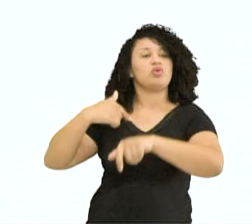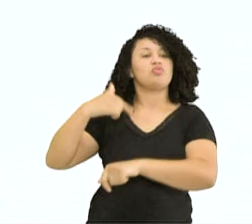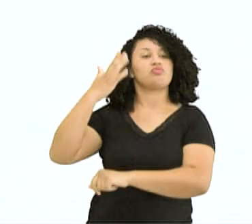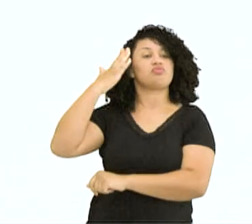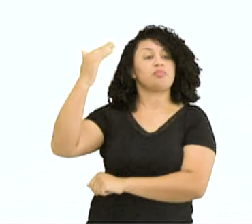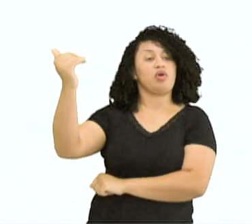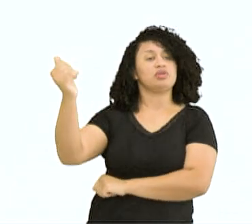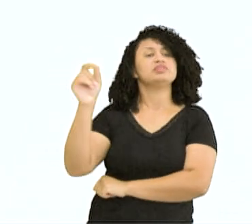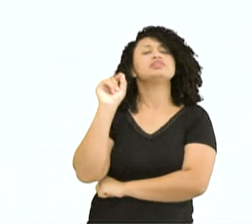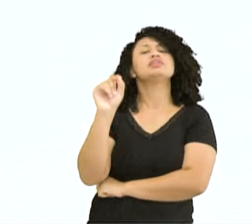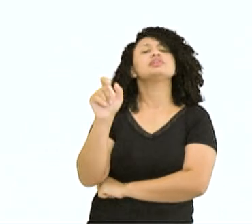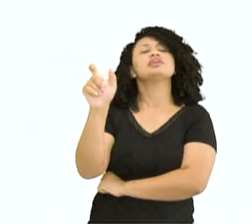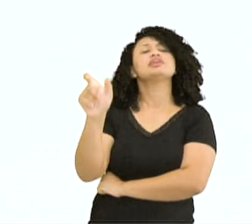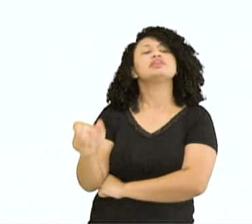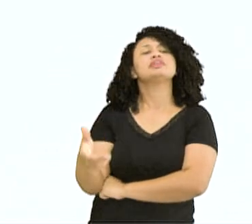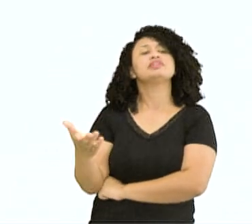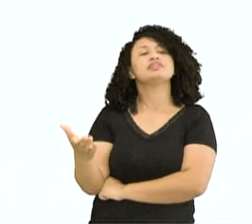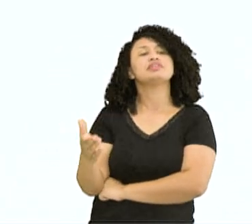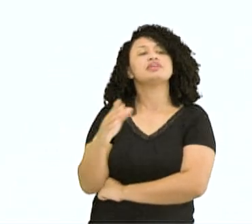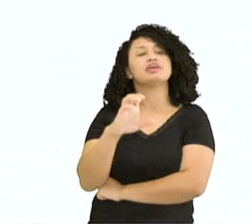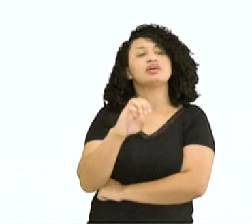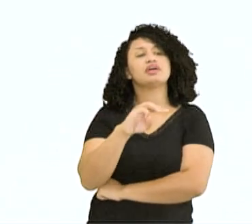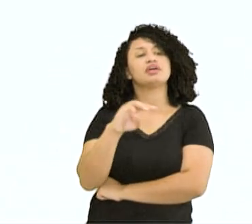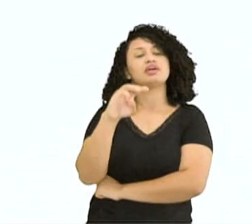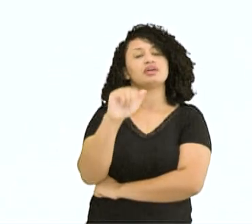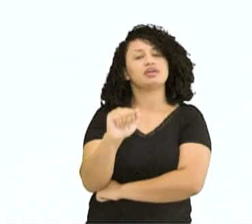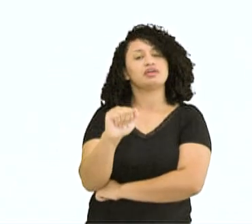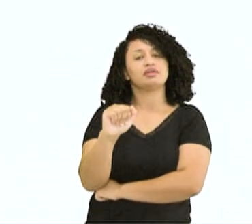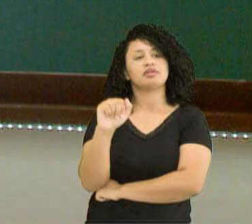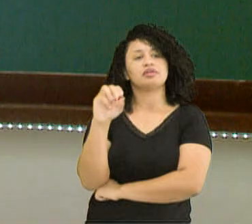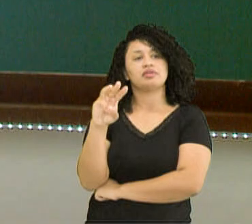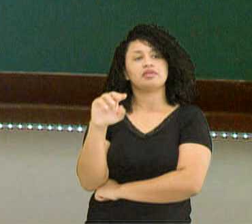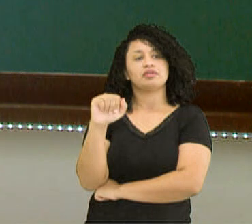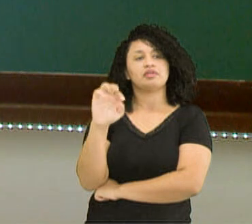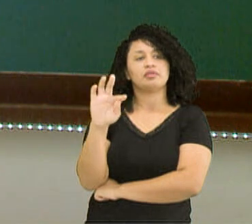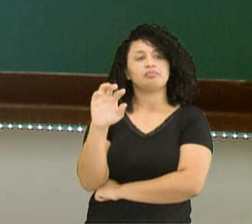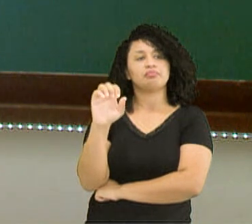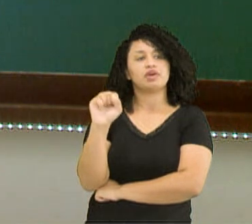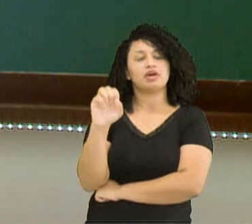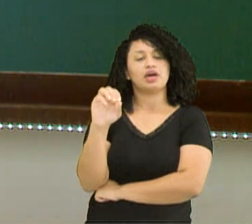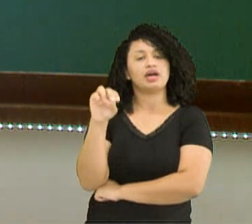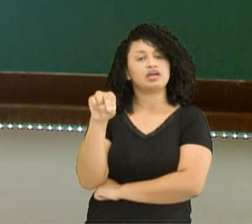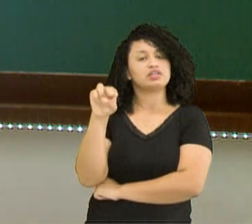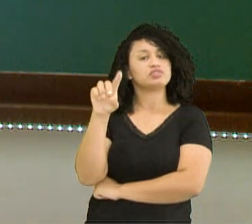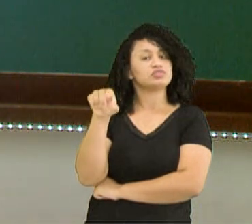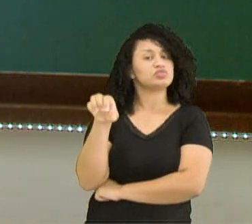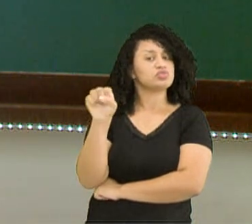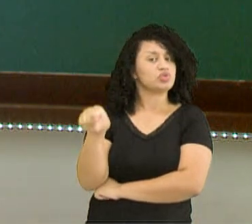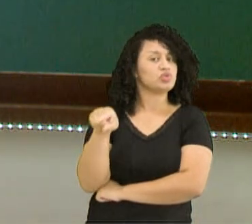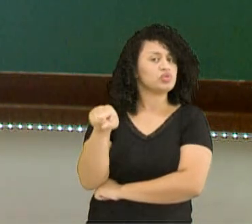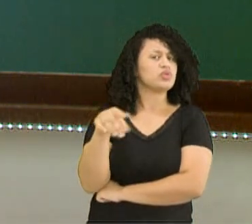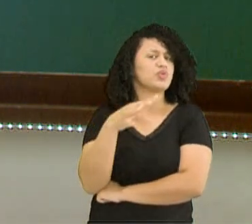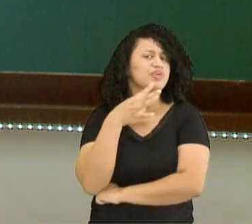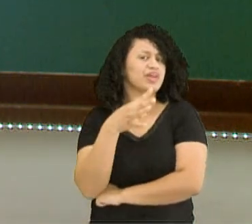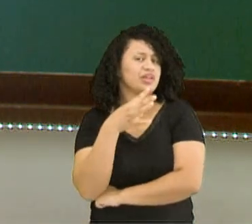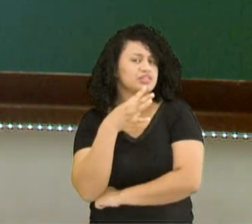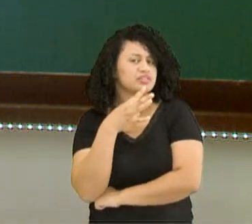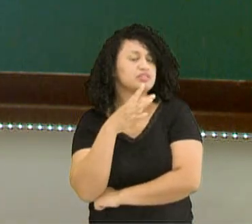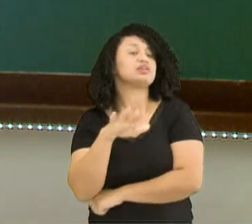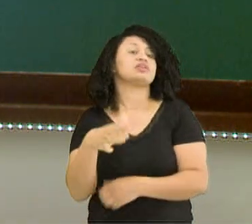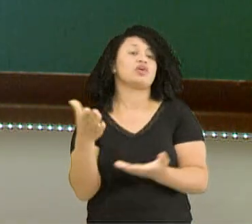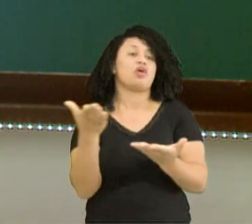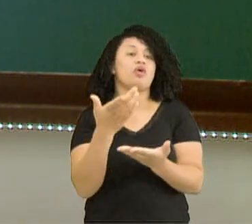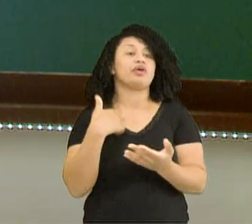famosa. Quem é ela? Emma Watson. Você conhece Emma Watson? Já ouviu falar? E aí, então, a gente vai para o título, porque é